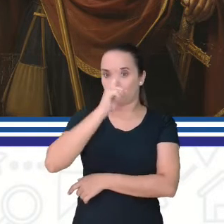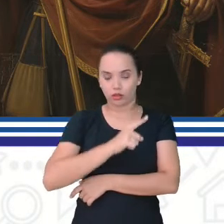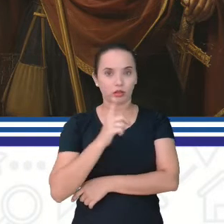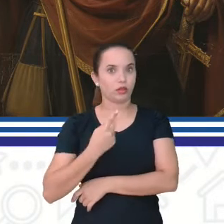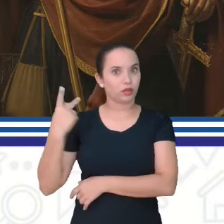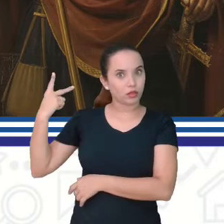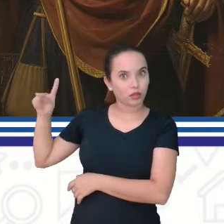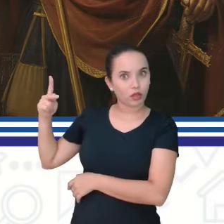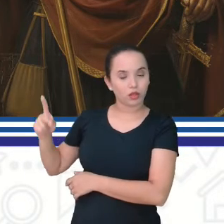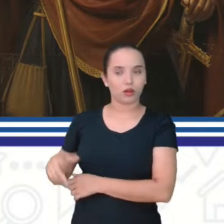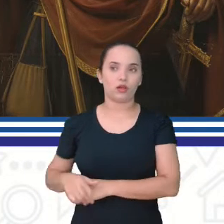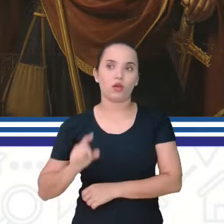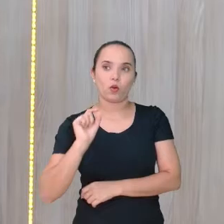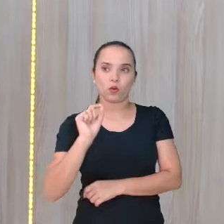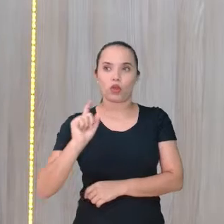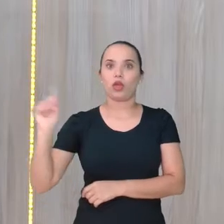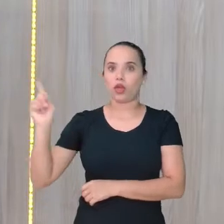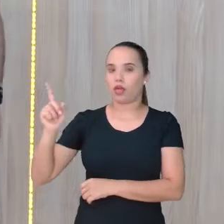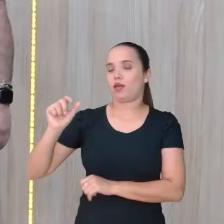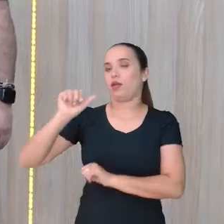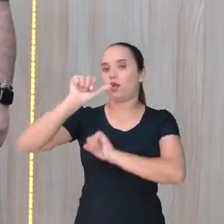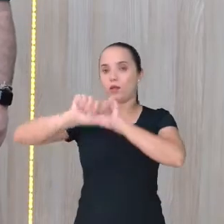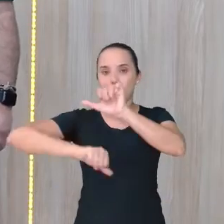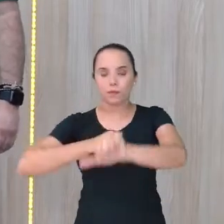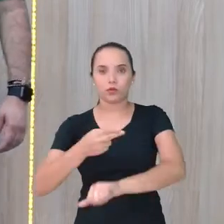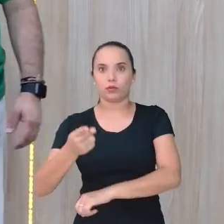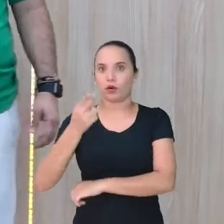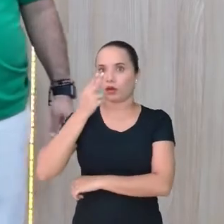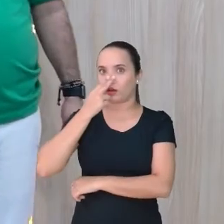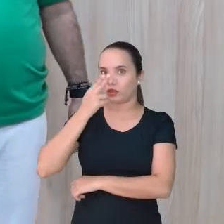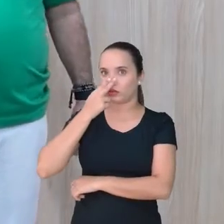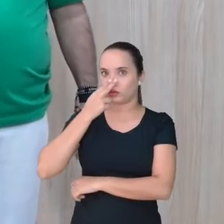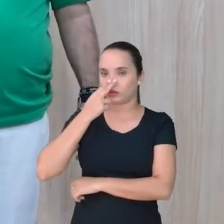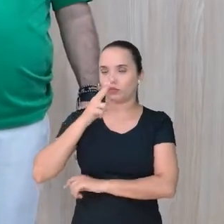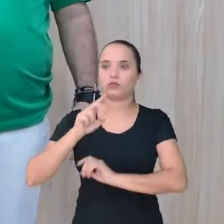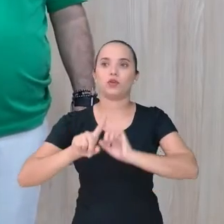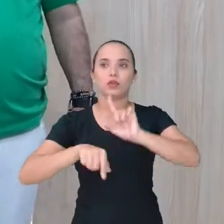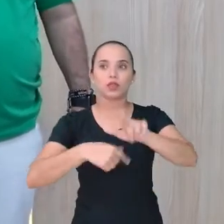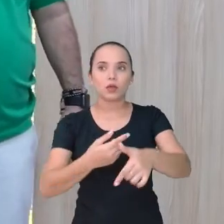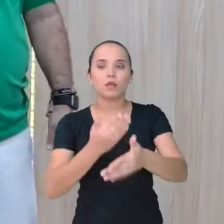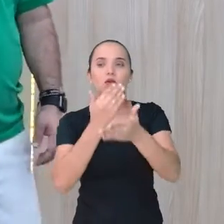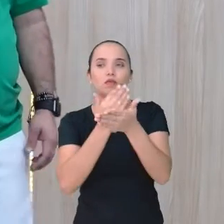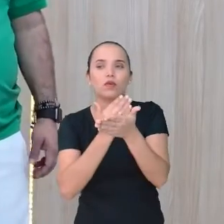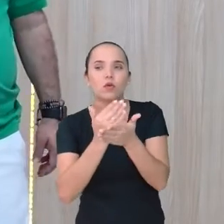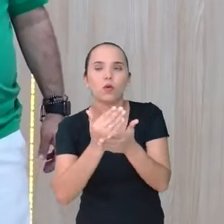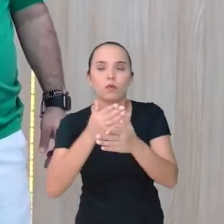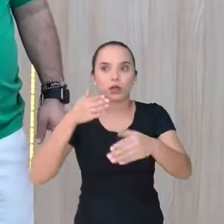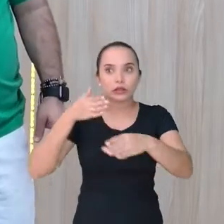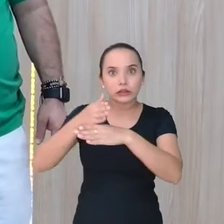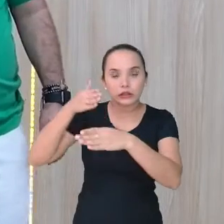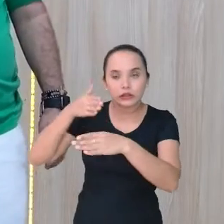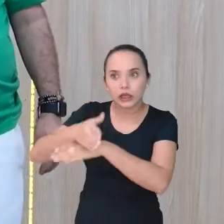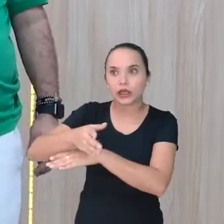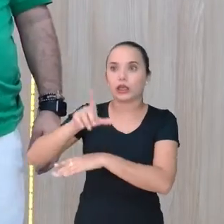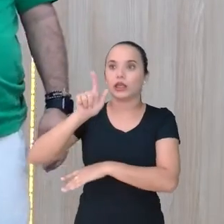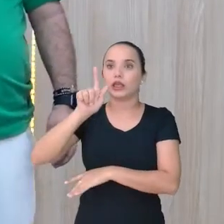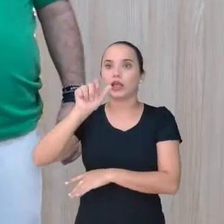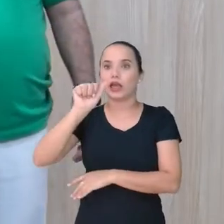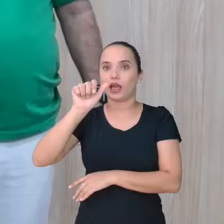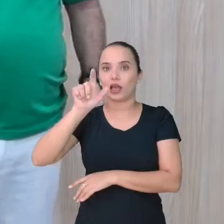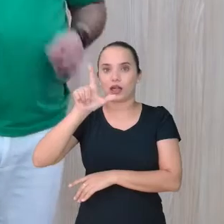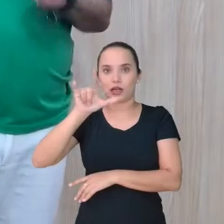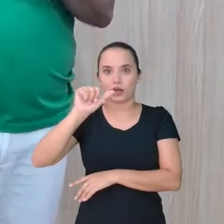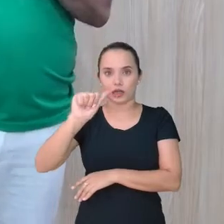Ele se converte ali ao cristianismo e vai conquistar o território da Gália. A